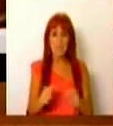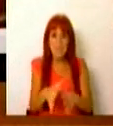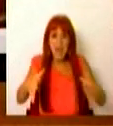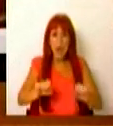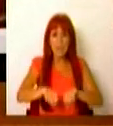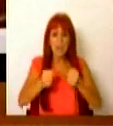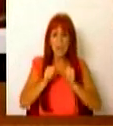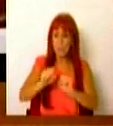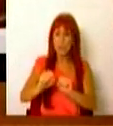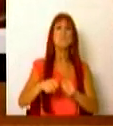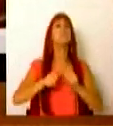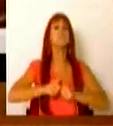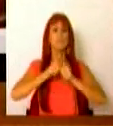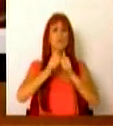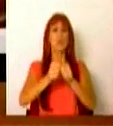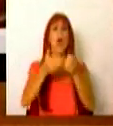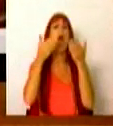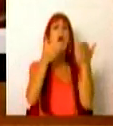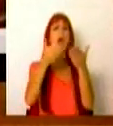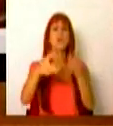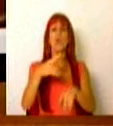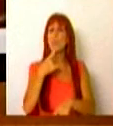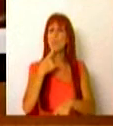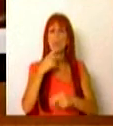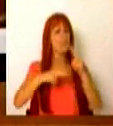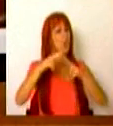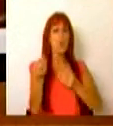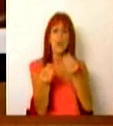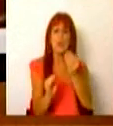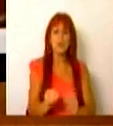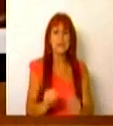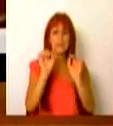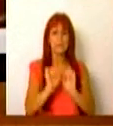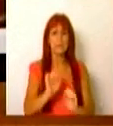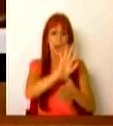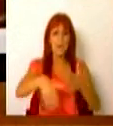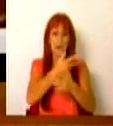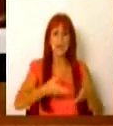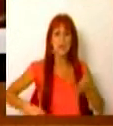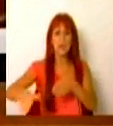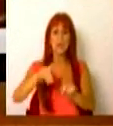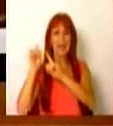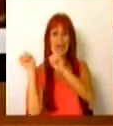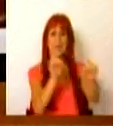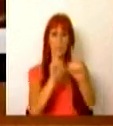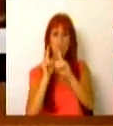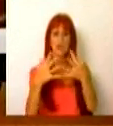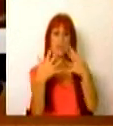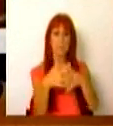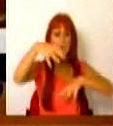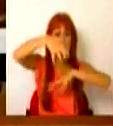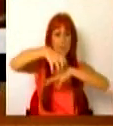da oposição, acompanhou e contribuiu de forma construtiva para a elaboração do Plano Estratégico de Transportes e